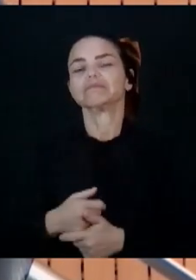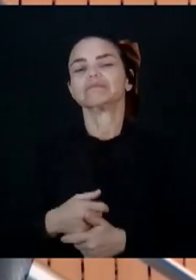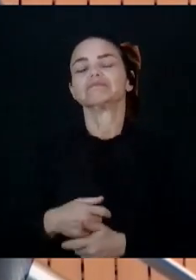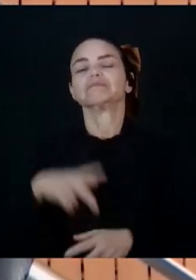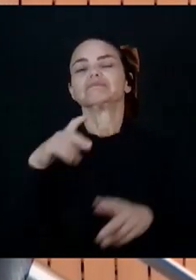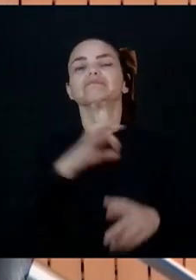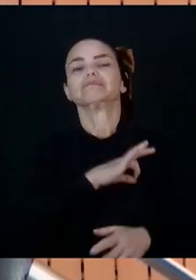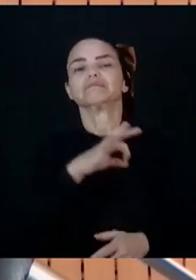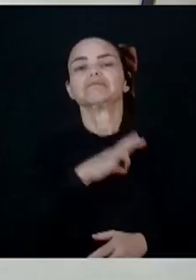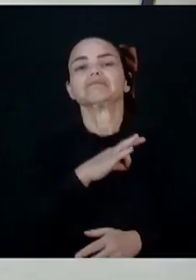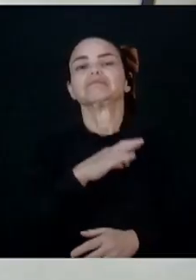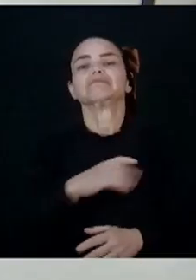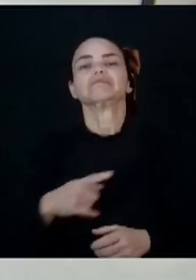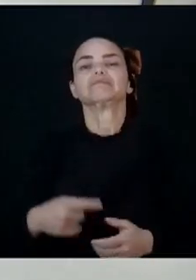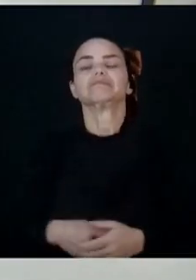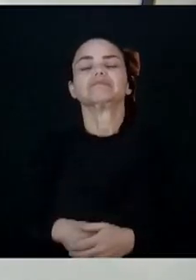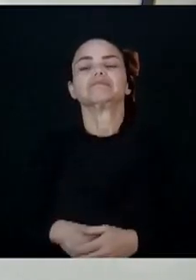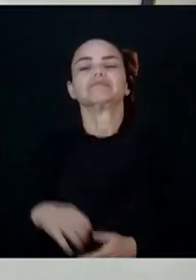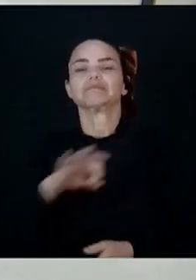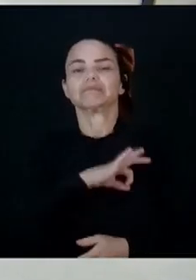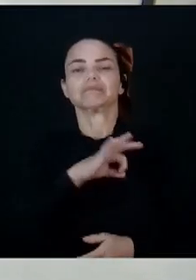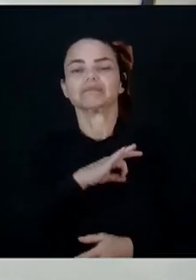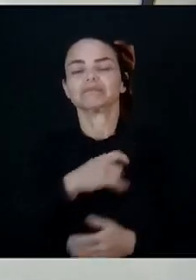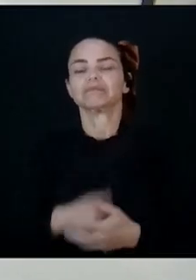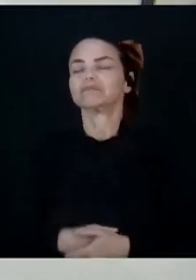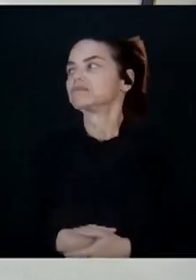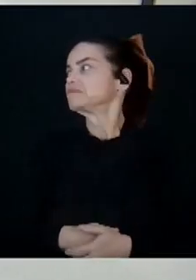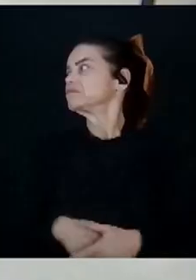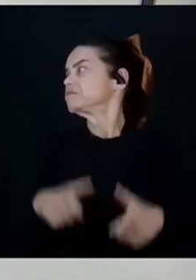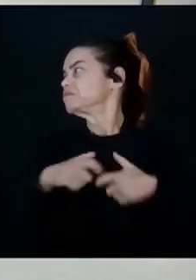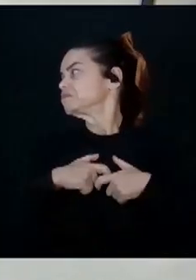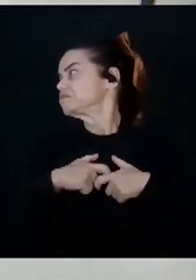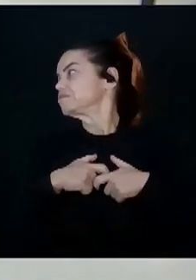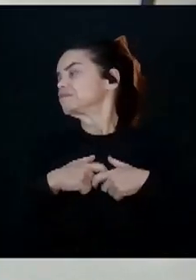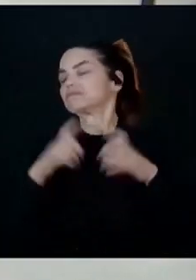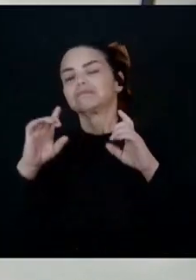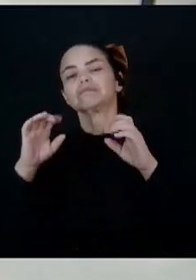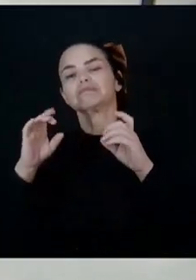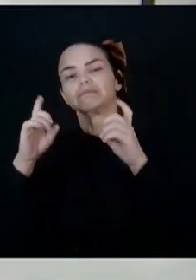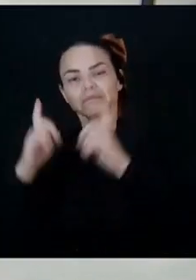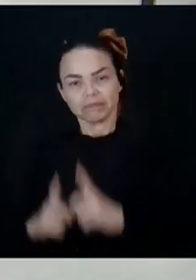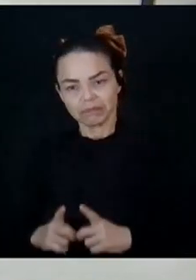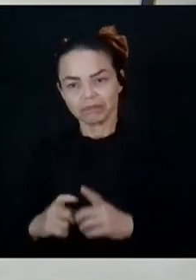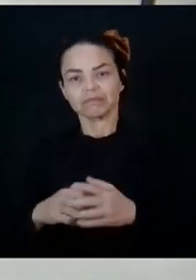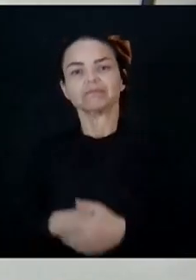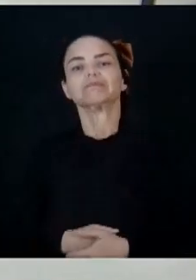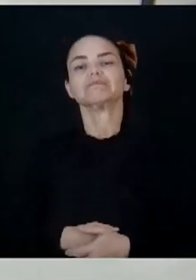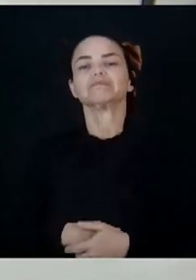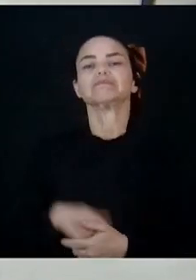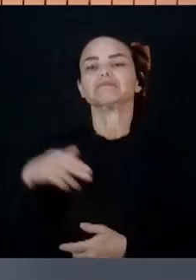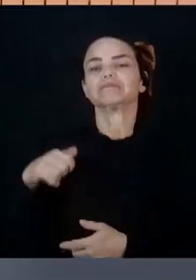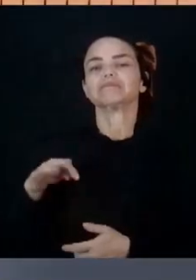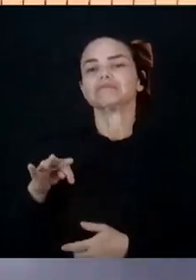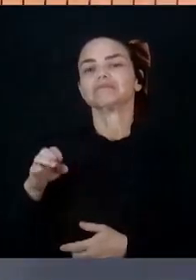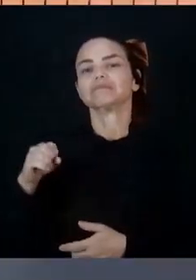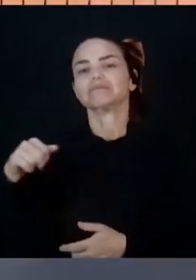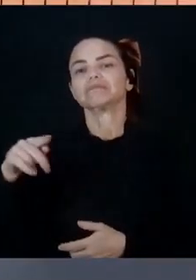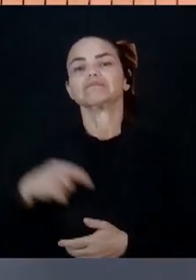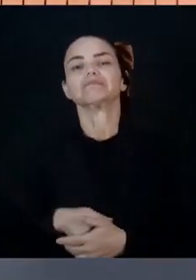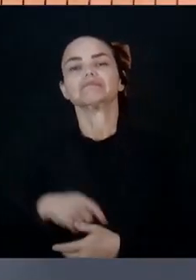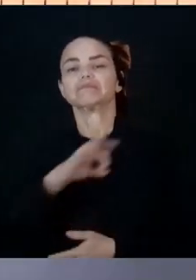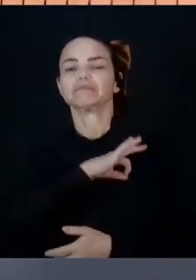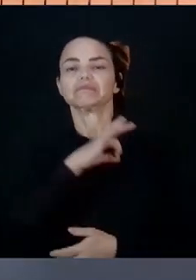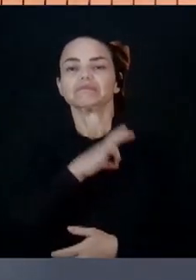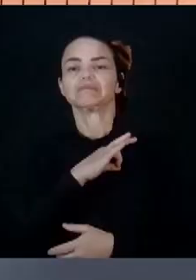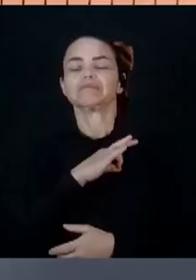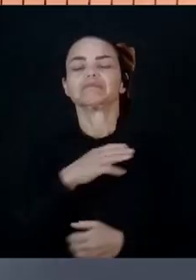muito especial. Muito obrigado. A medalha Exemplo Digno, General Nelson Santini Júnior, foi entregue aos policiais militares Mariana